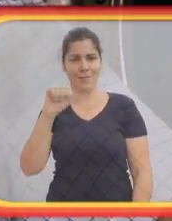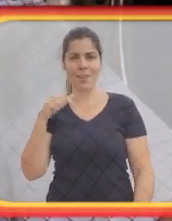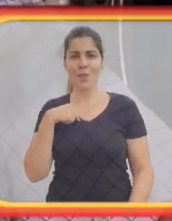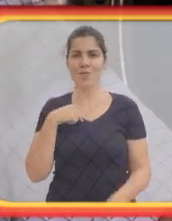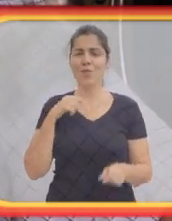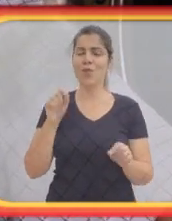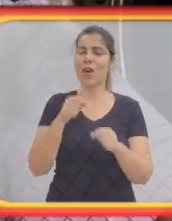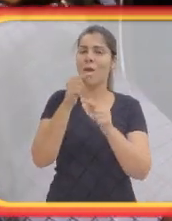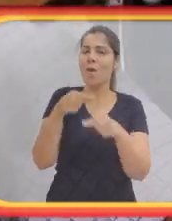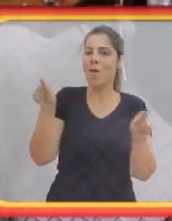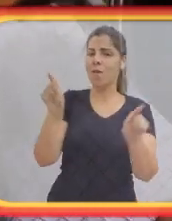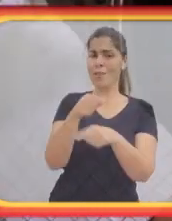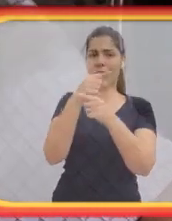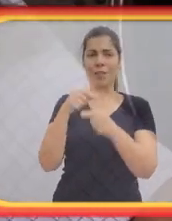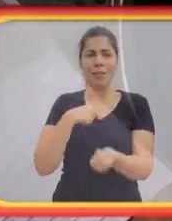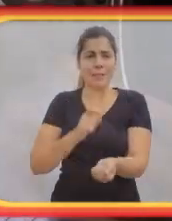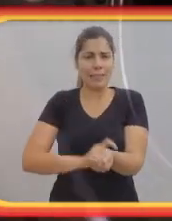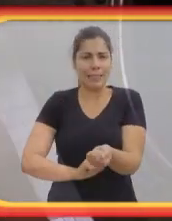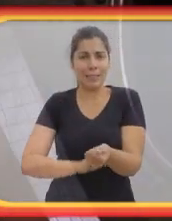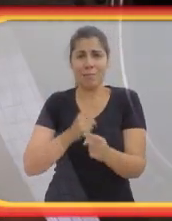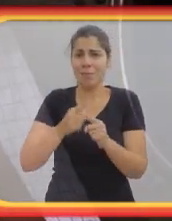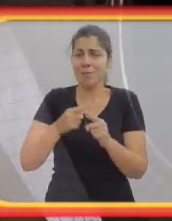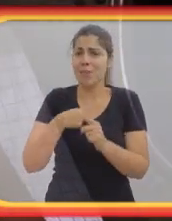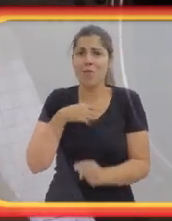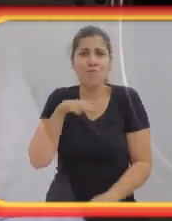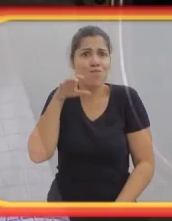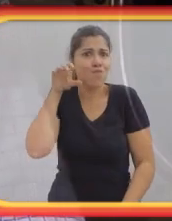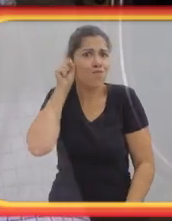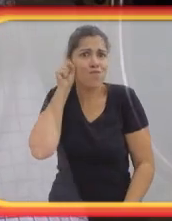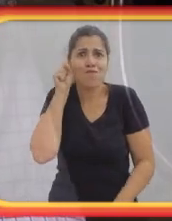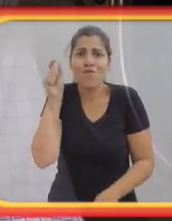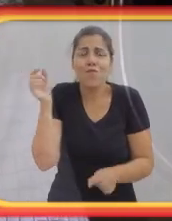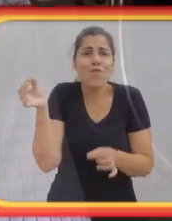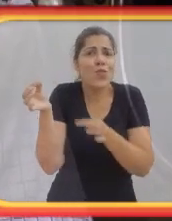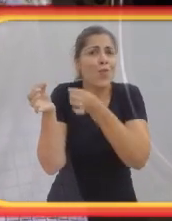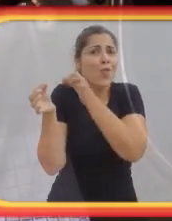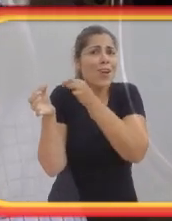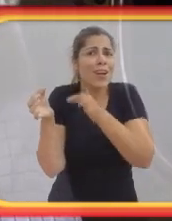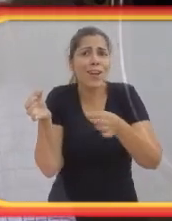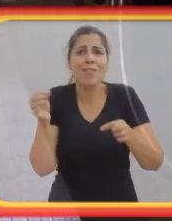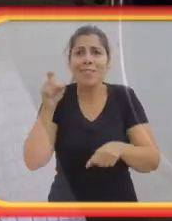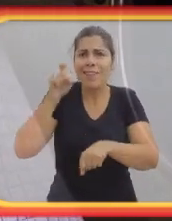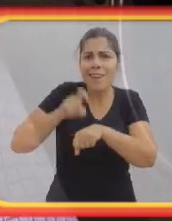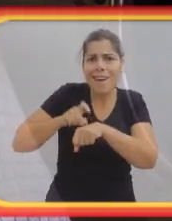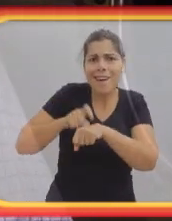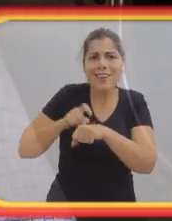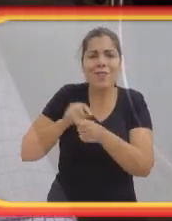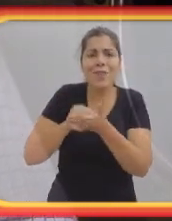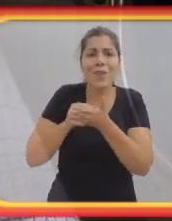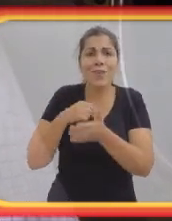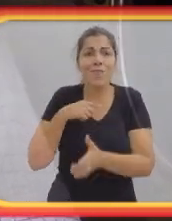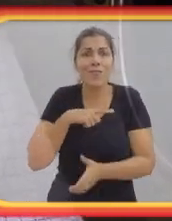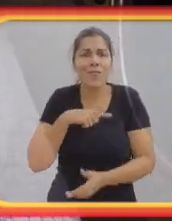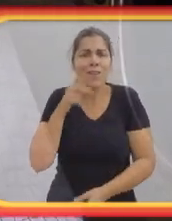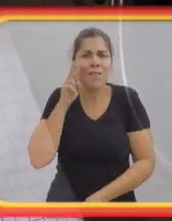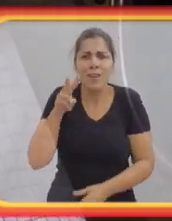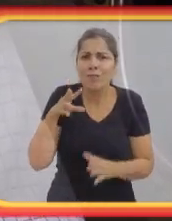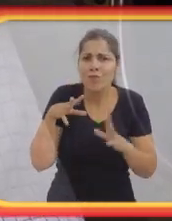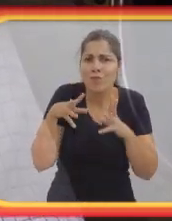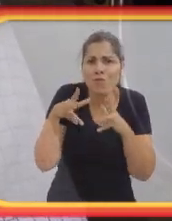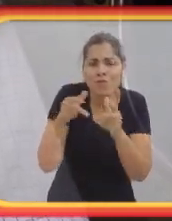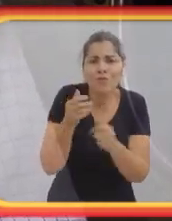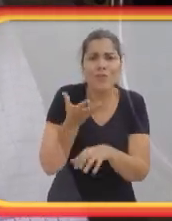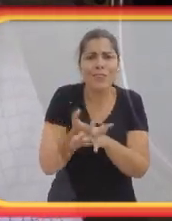música clássica, e eu tocar um concerto. Nervoso, que eu não escuto os violinos. Tem hora que fica